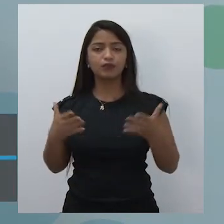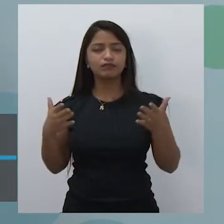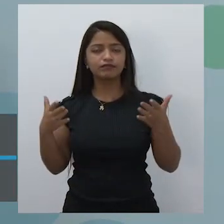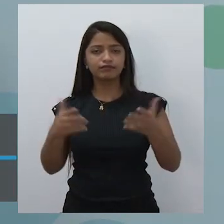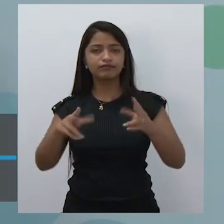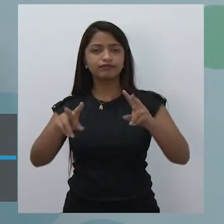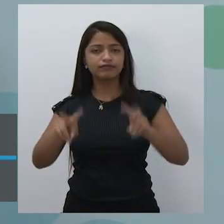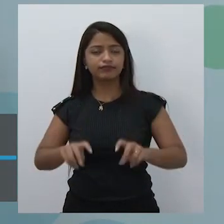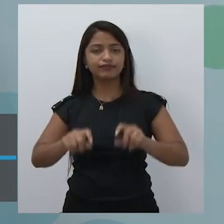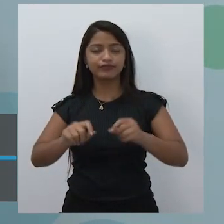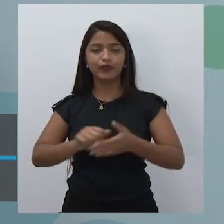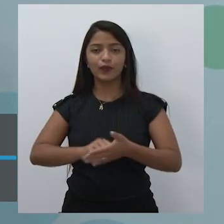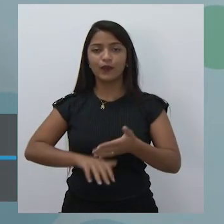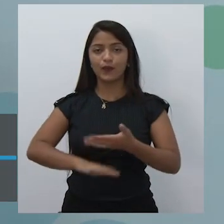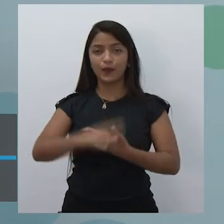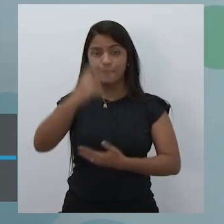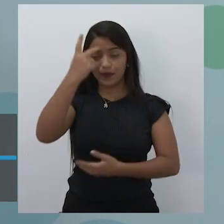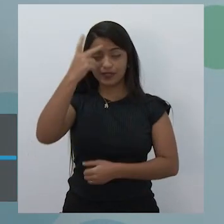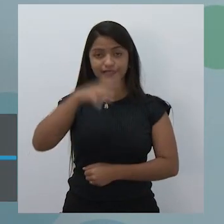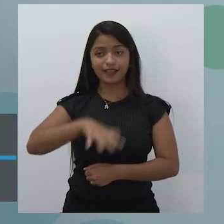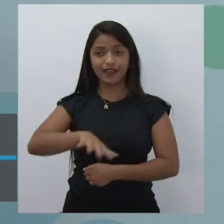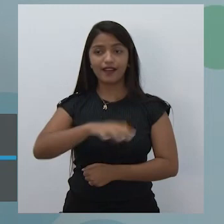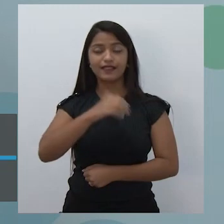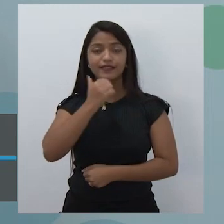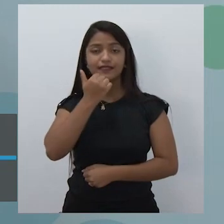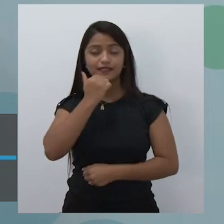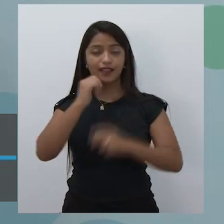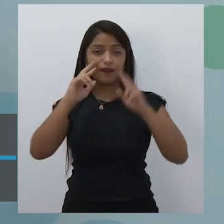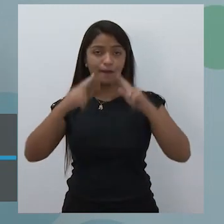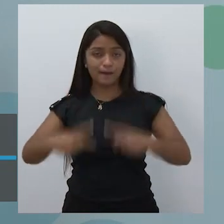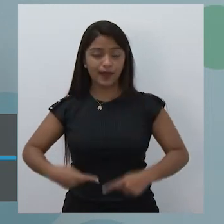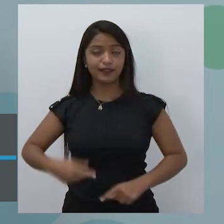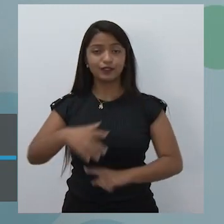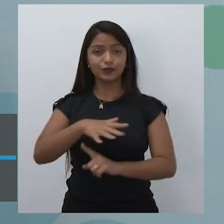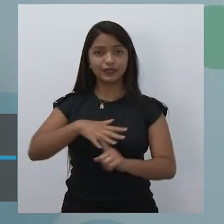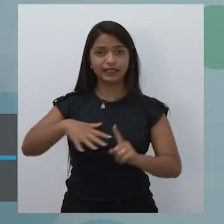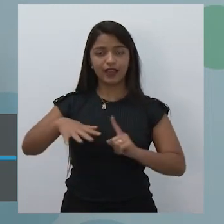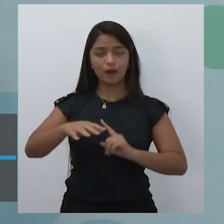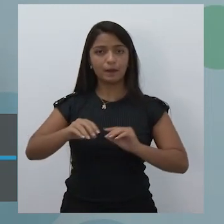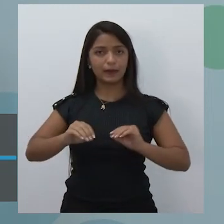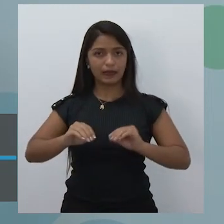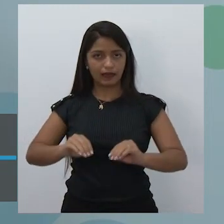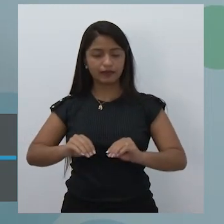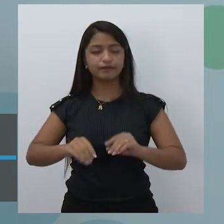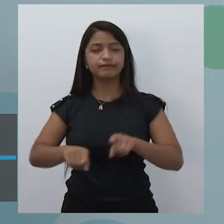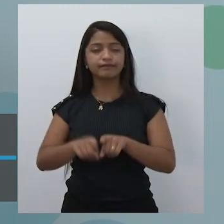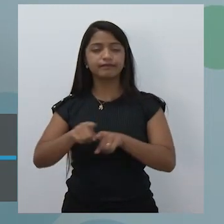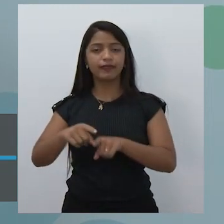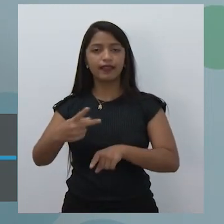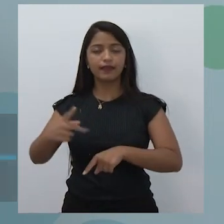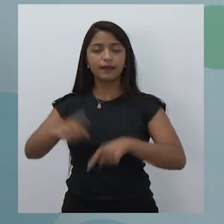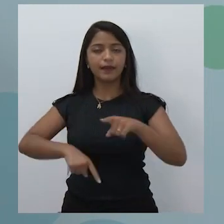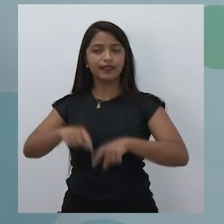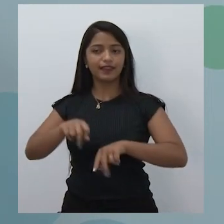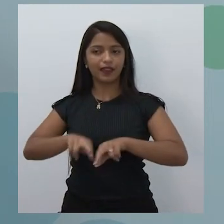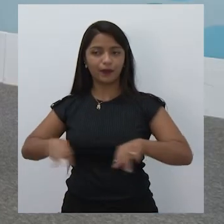o currículo paulista na área de Ciências Humanas e Sociais Aplicadas e seus materiais nessa horinha.